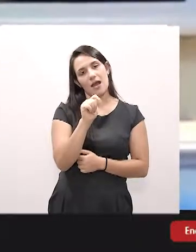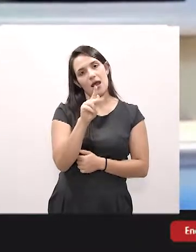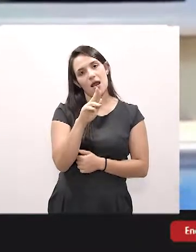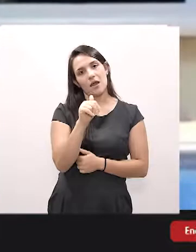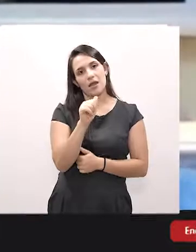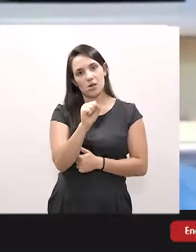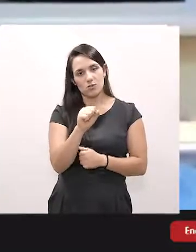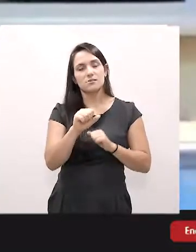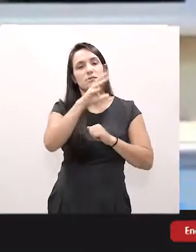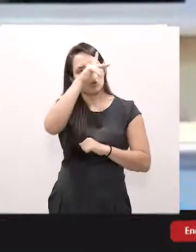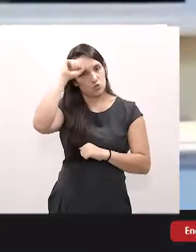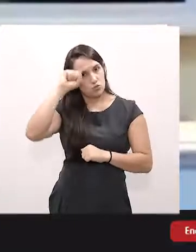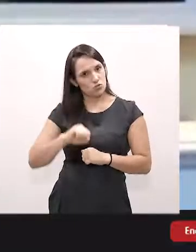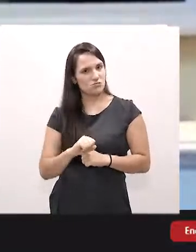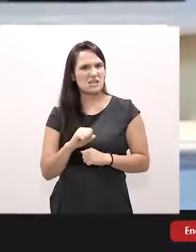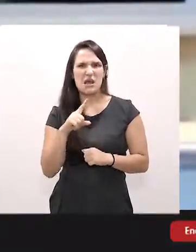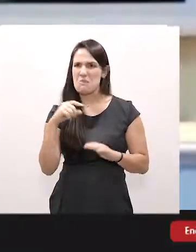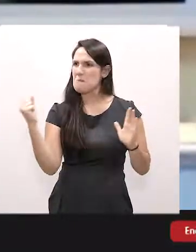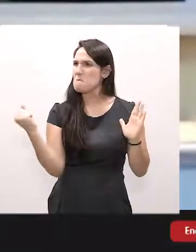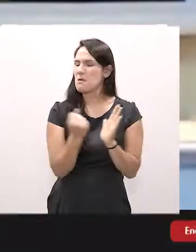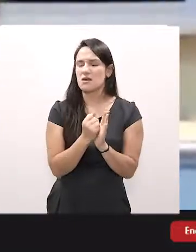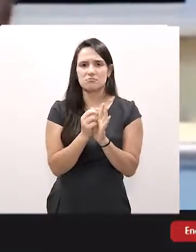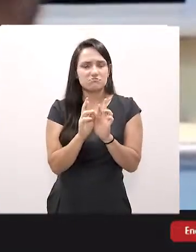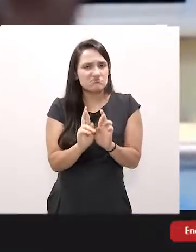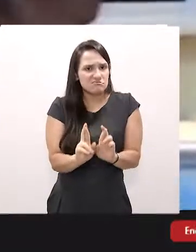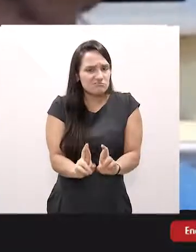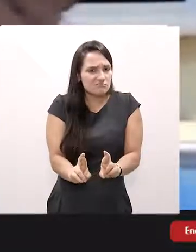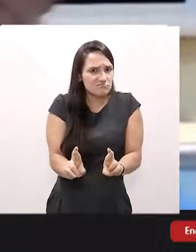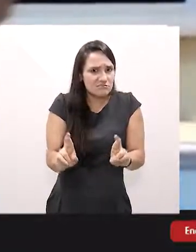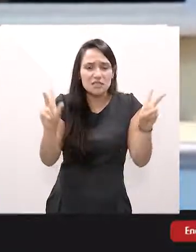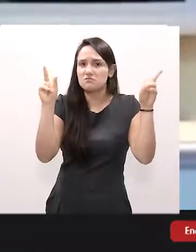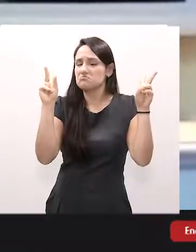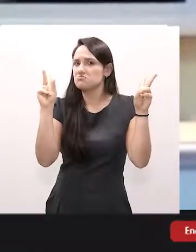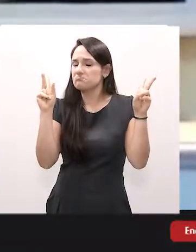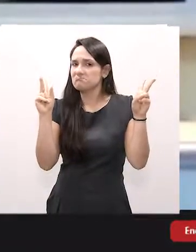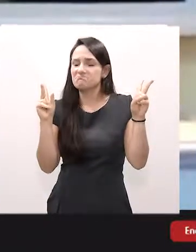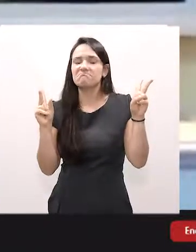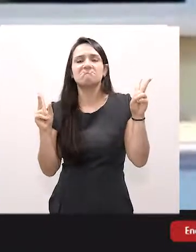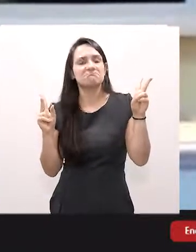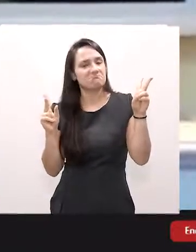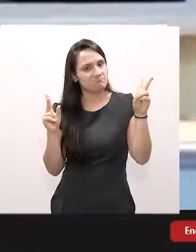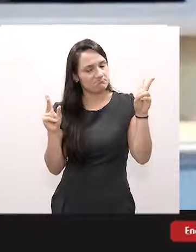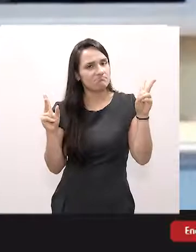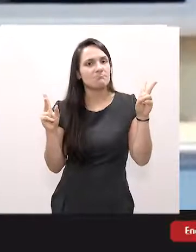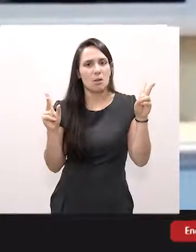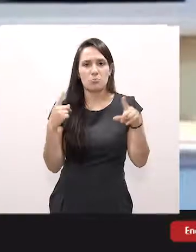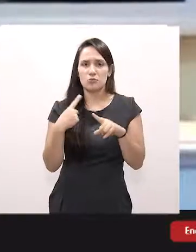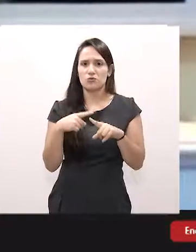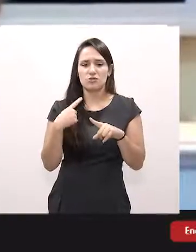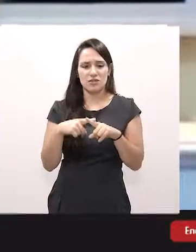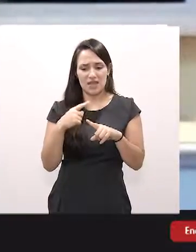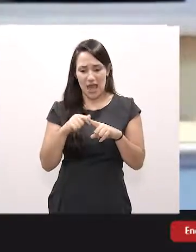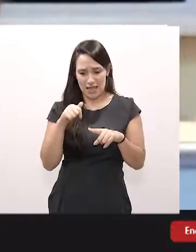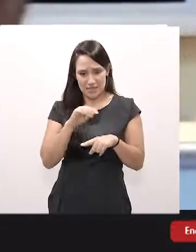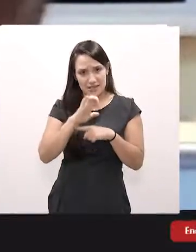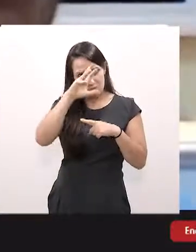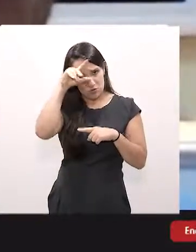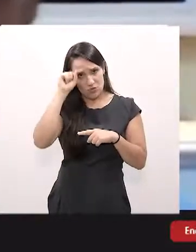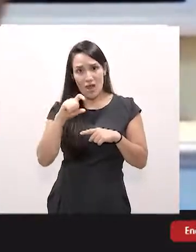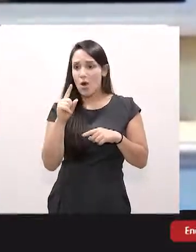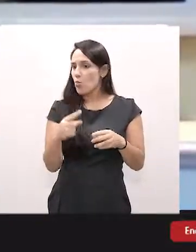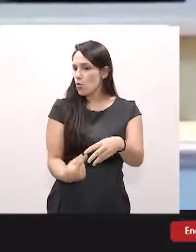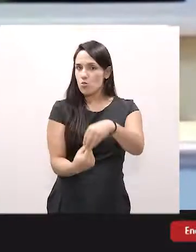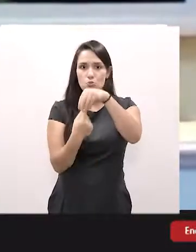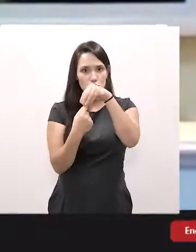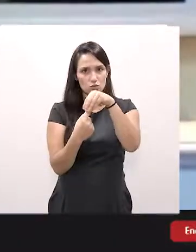Sul, foi um divisor de água nas nossas publicações. Podemos dizer que é o único